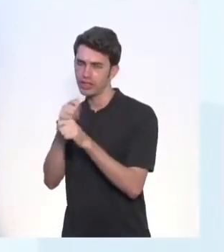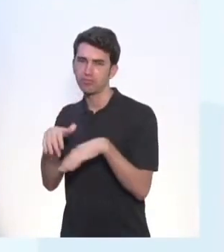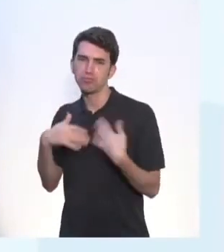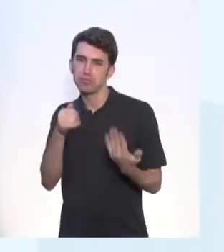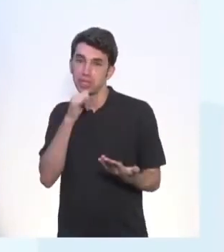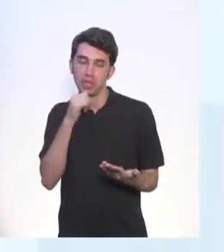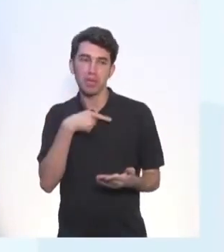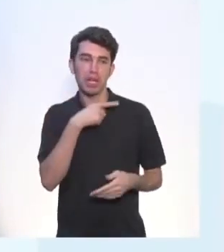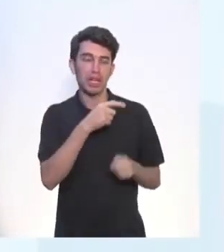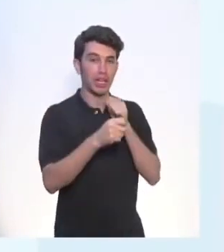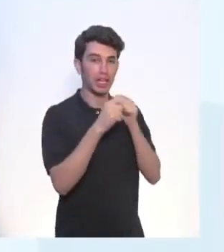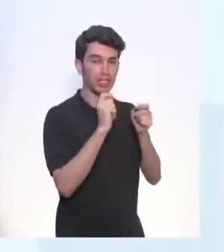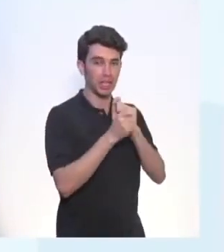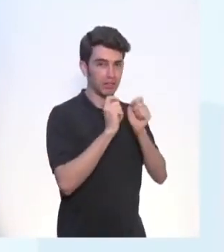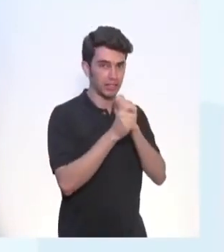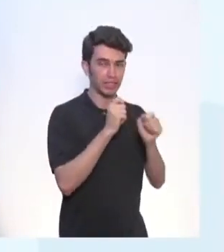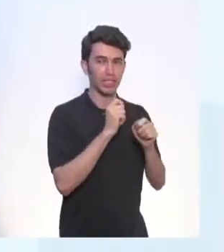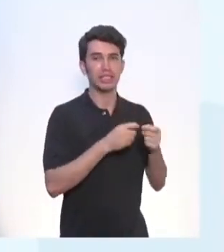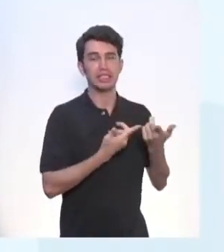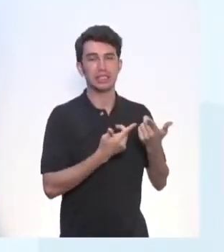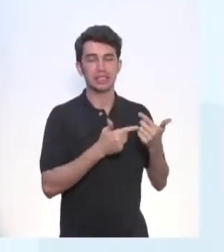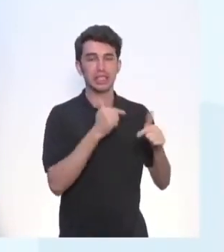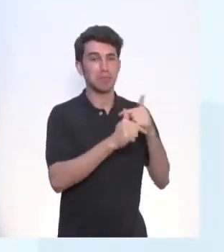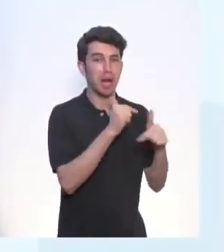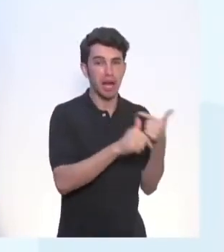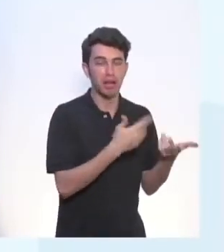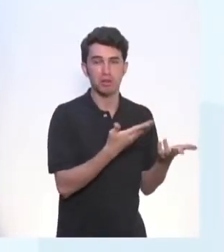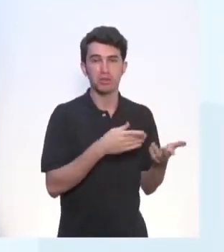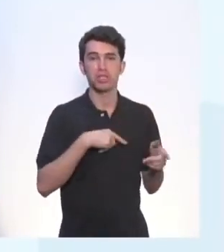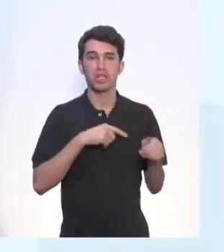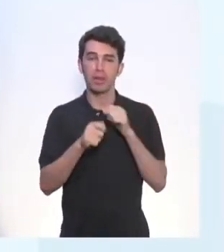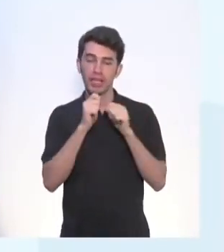entrevistas de emprego, existe uma entrevista